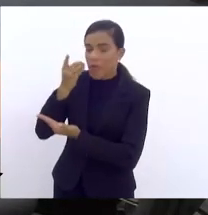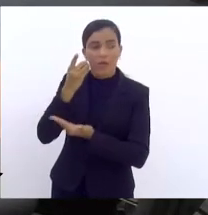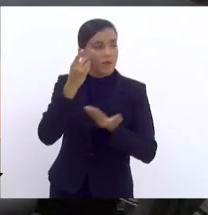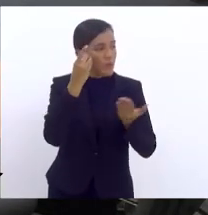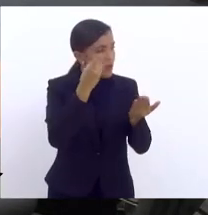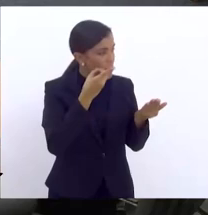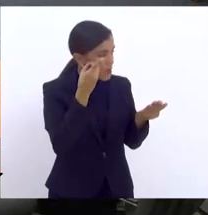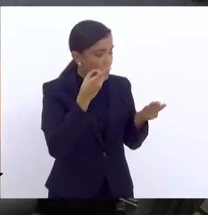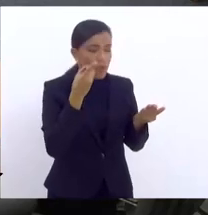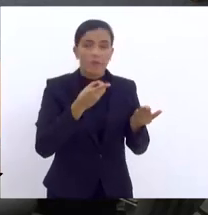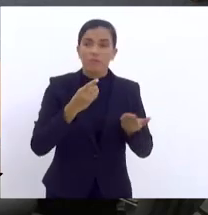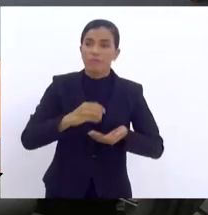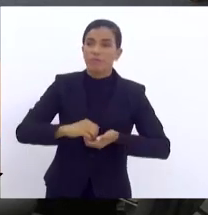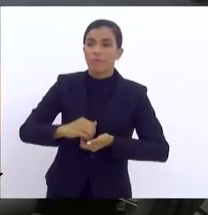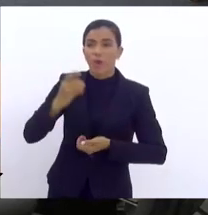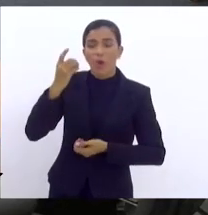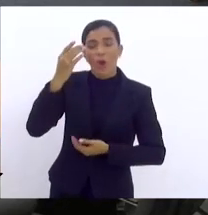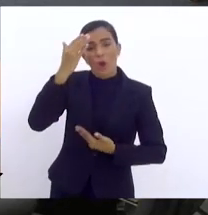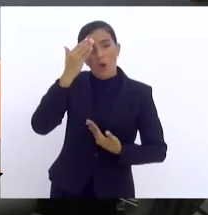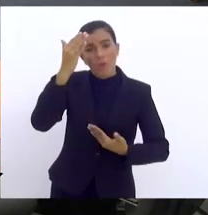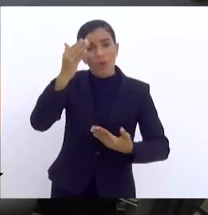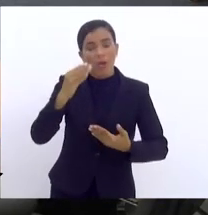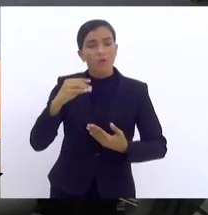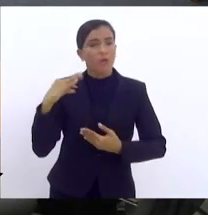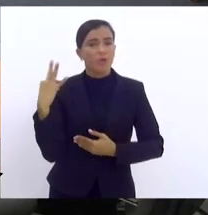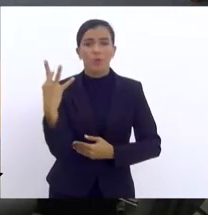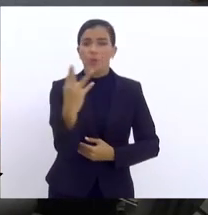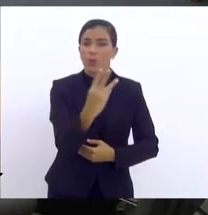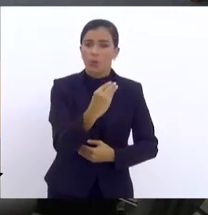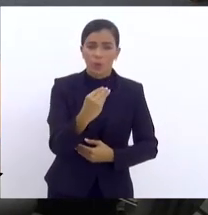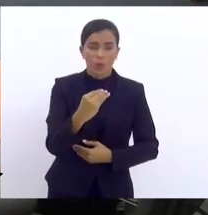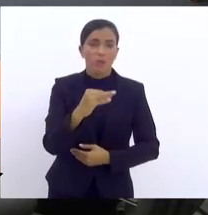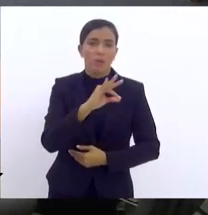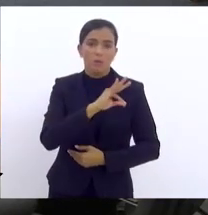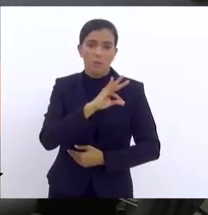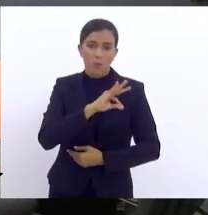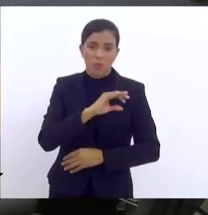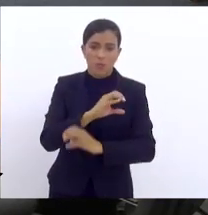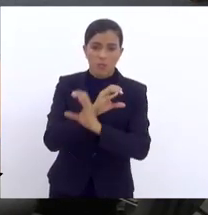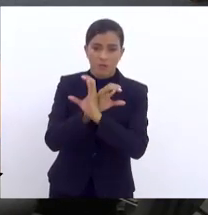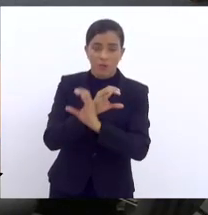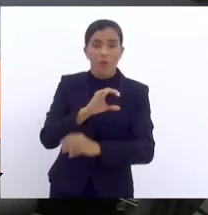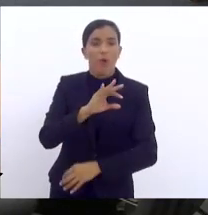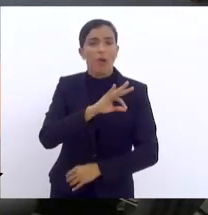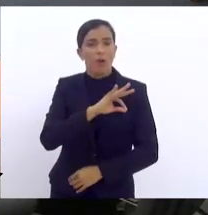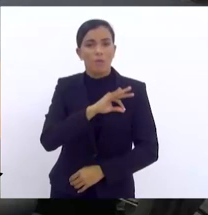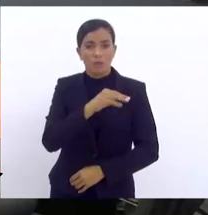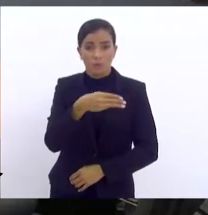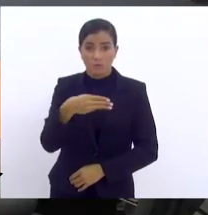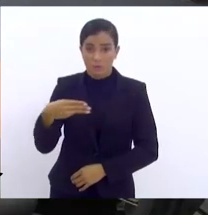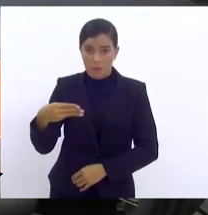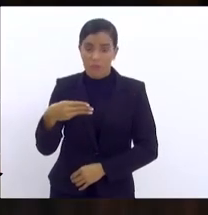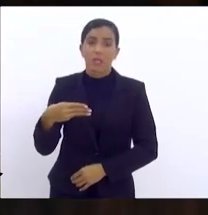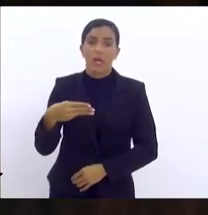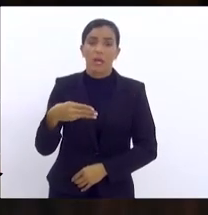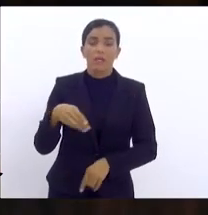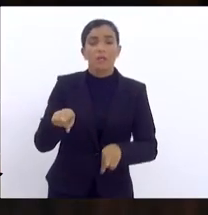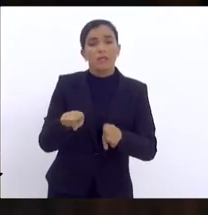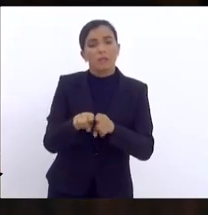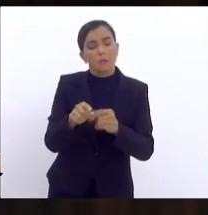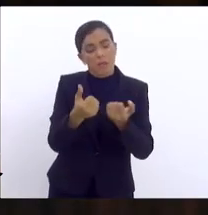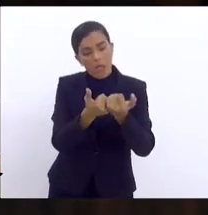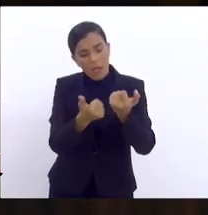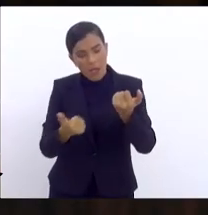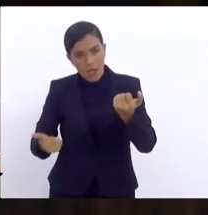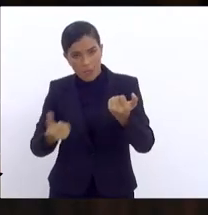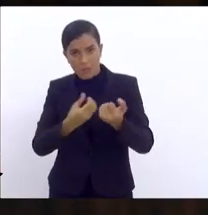deputado estadual Carlinhos BNH Muito obrigado as autoridades tanto da polícia civil quanto da Polícia Militar como também os